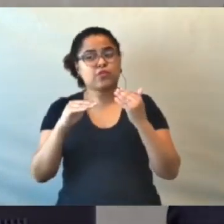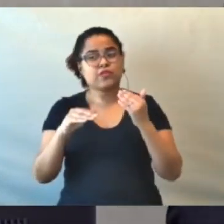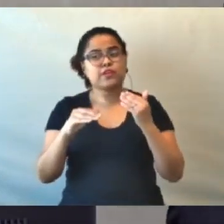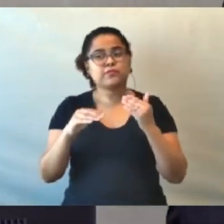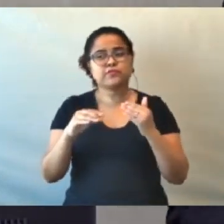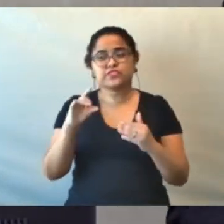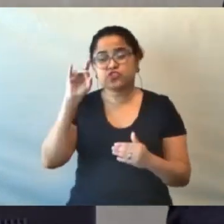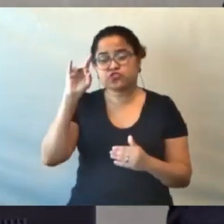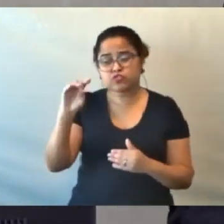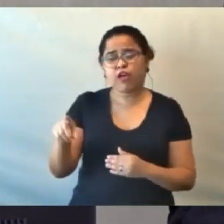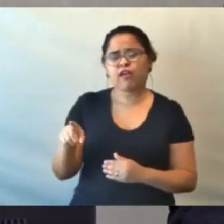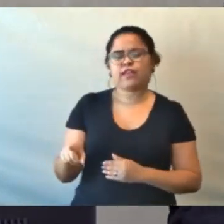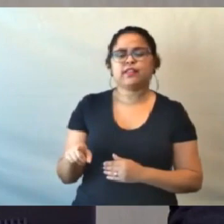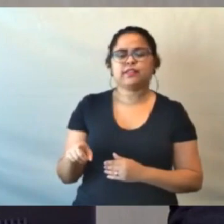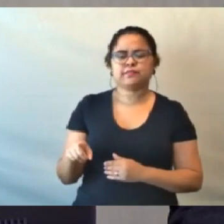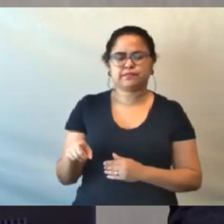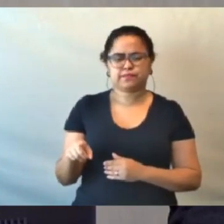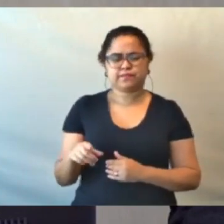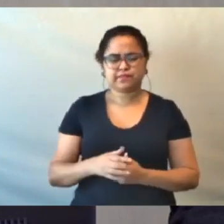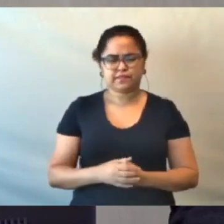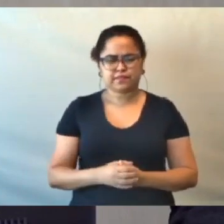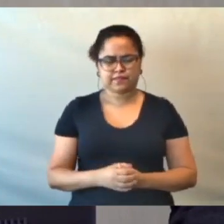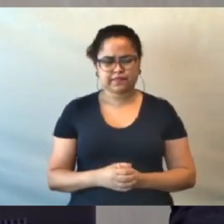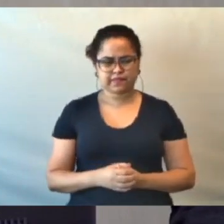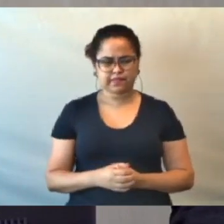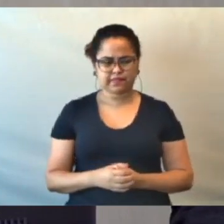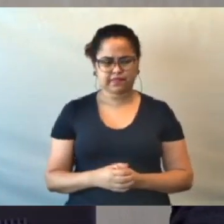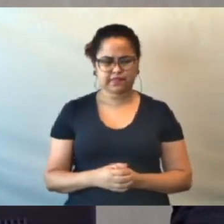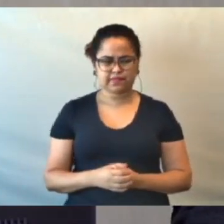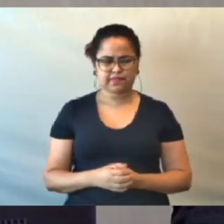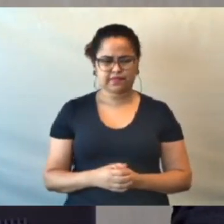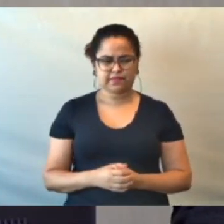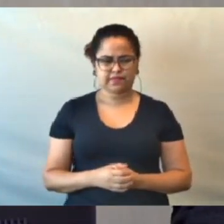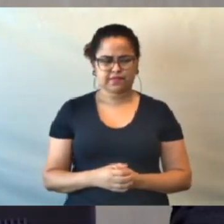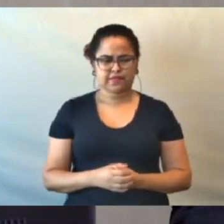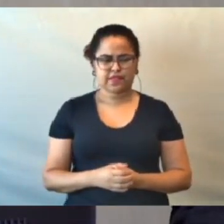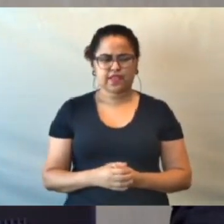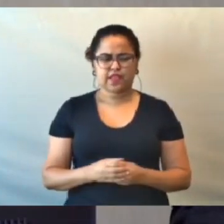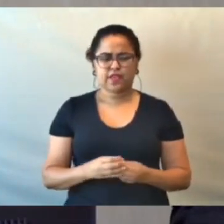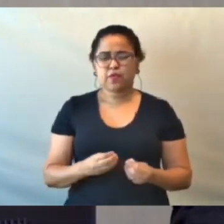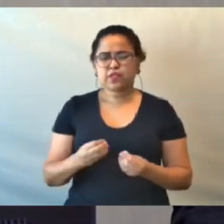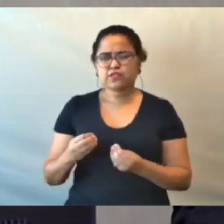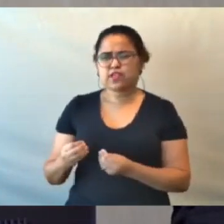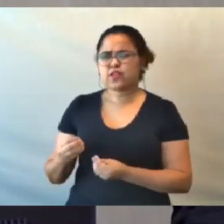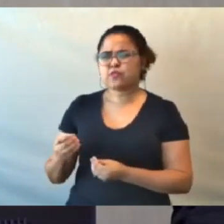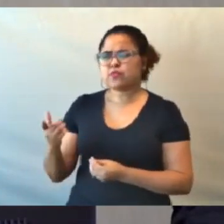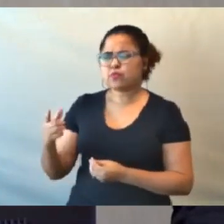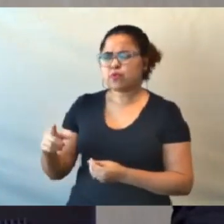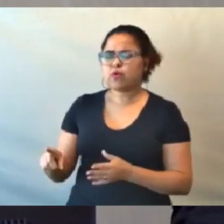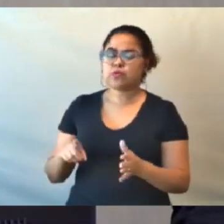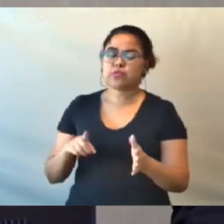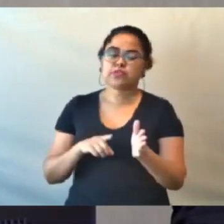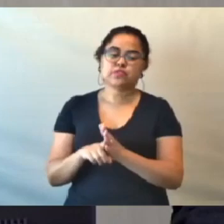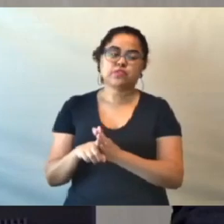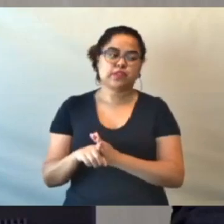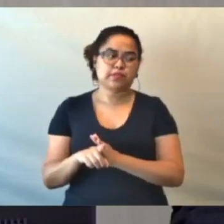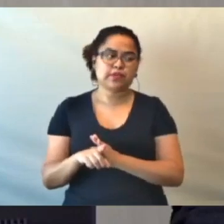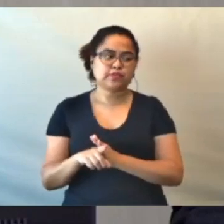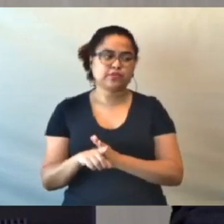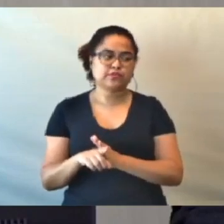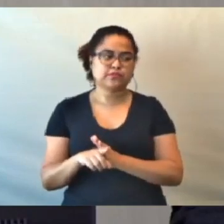Mas, passando aqui para um próximo questionamento que eu gostaria de fazer para os senhores, né, para a senhora e para os